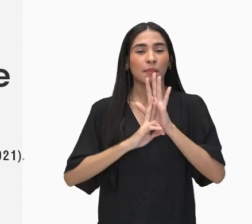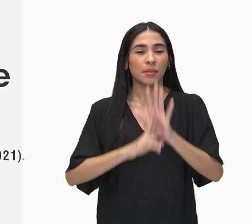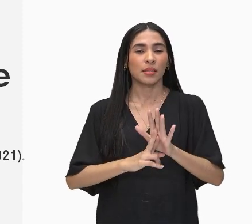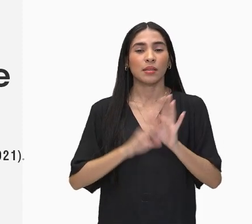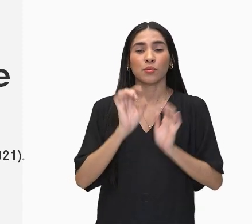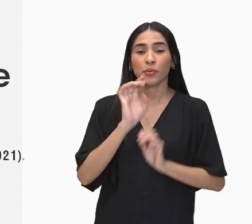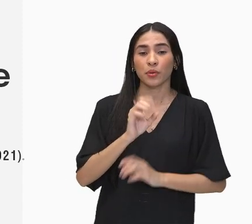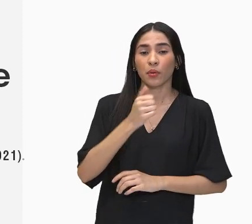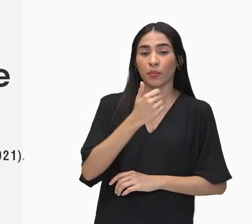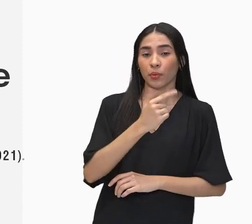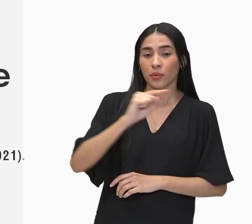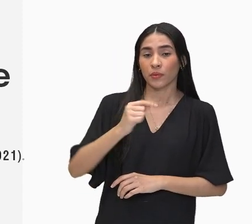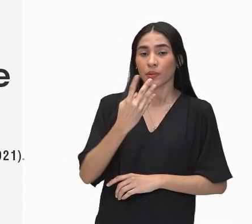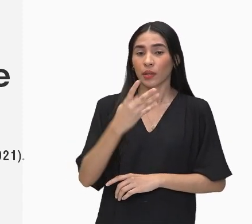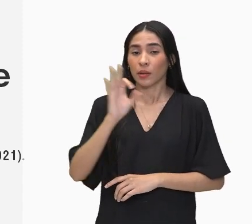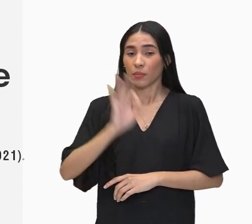apenas